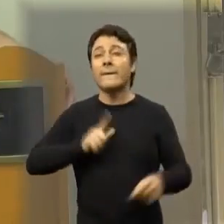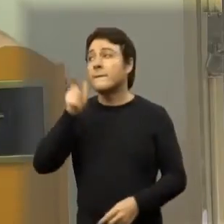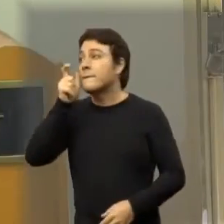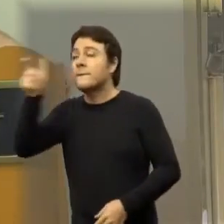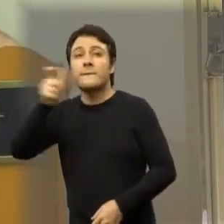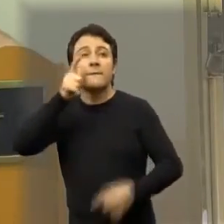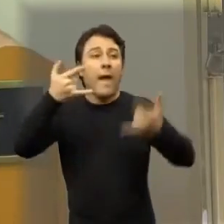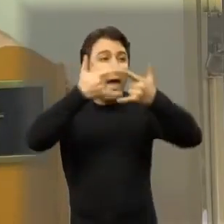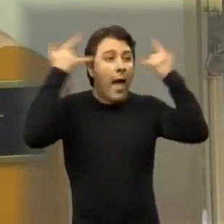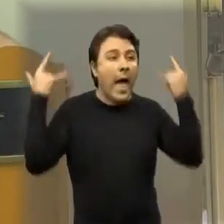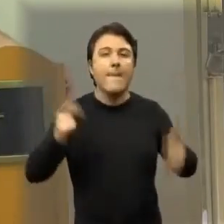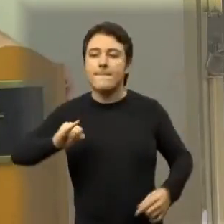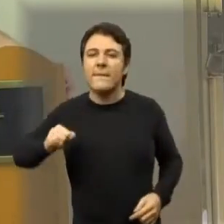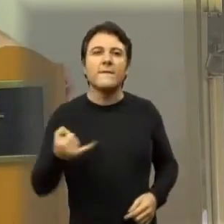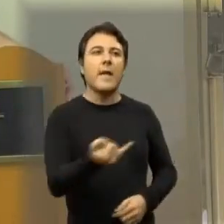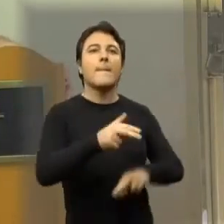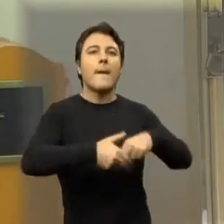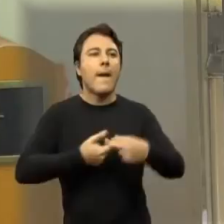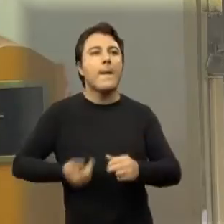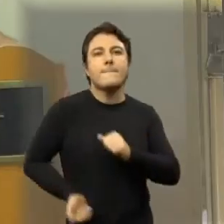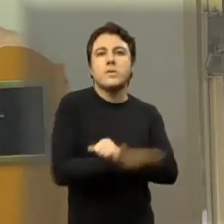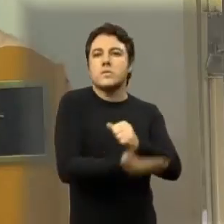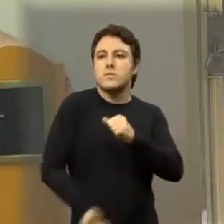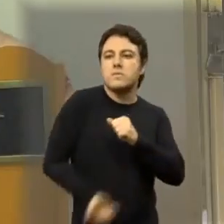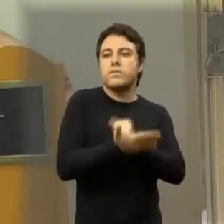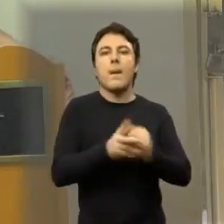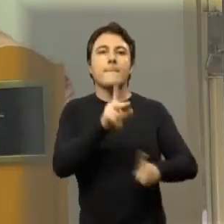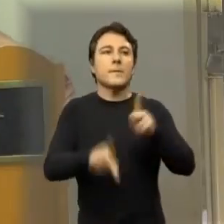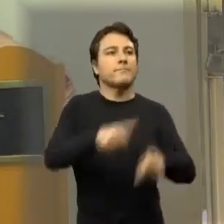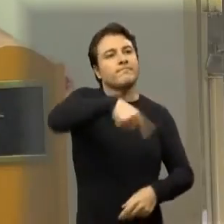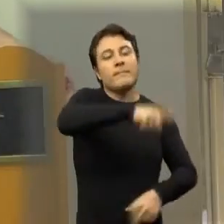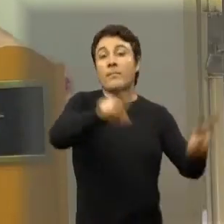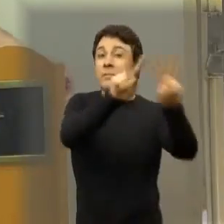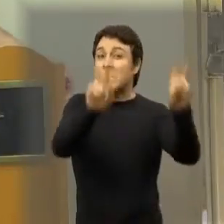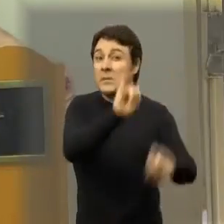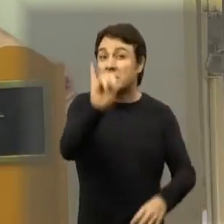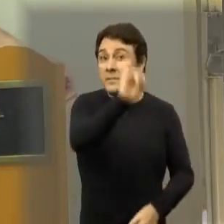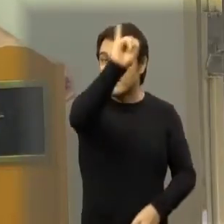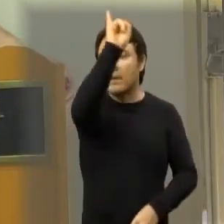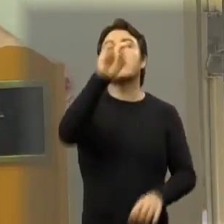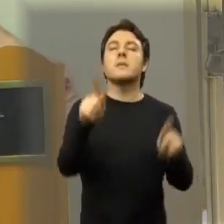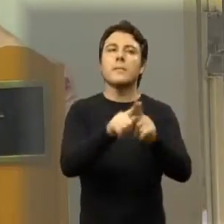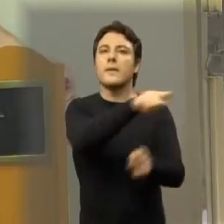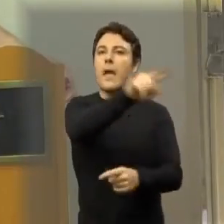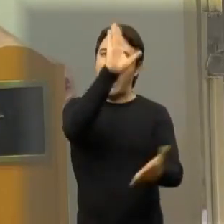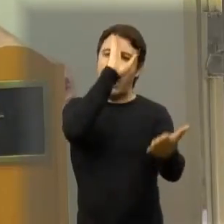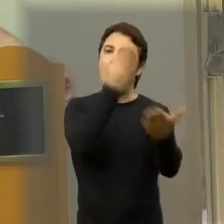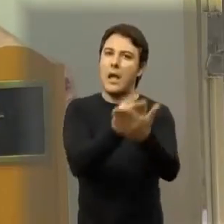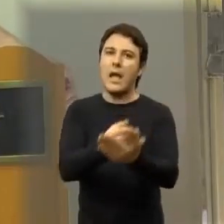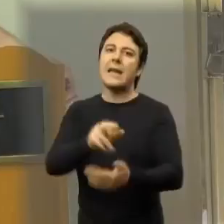se aproveitaram da ignorância de parte da população sobre temas importantes e passaram a acreditar